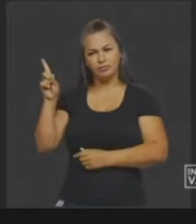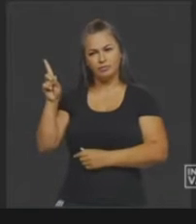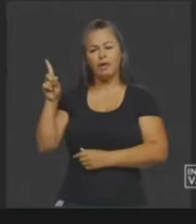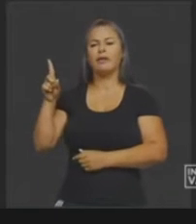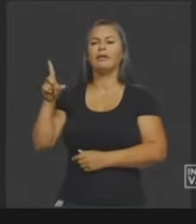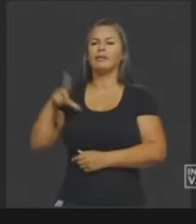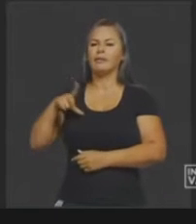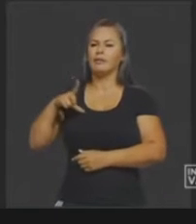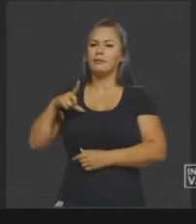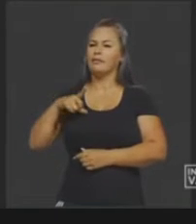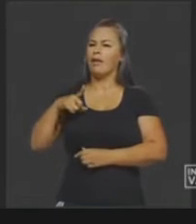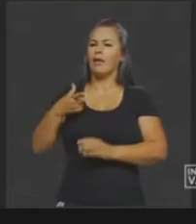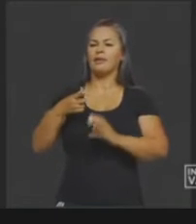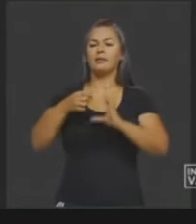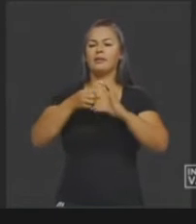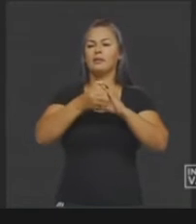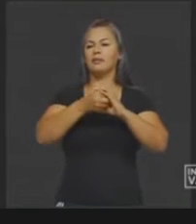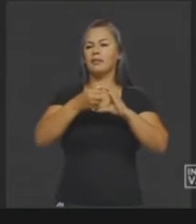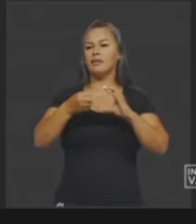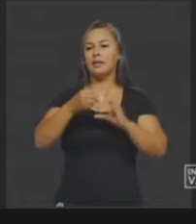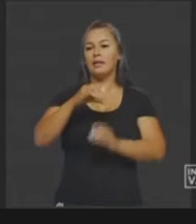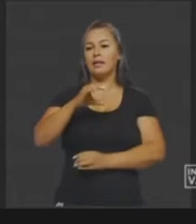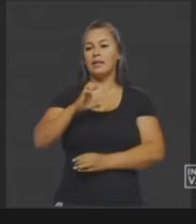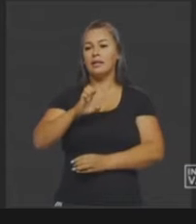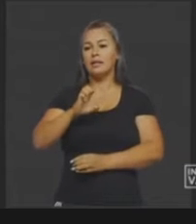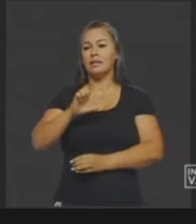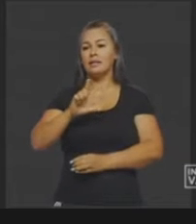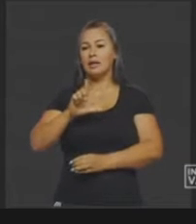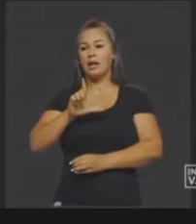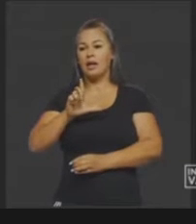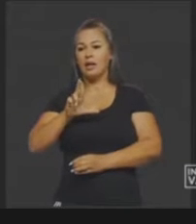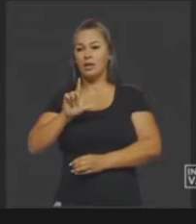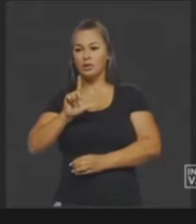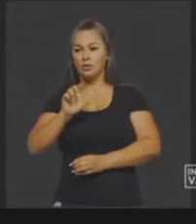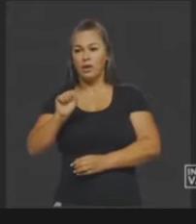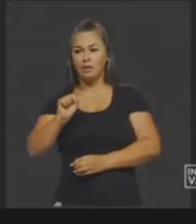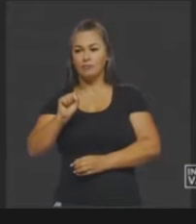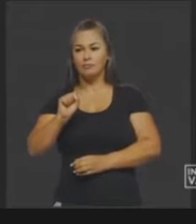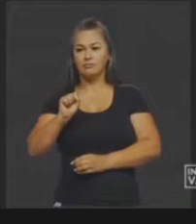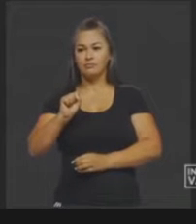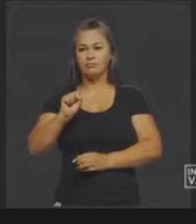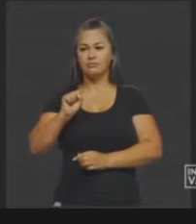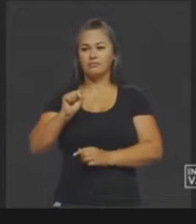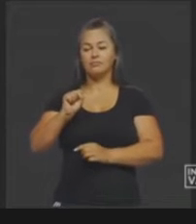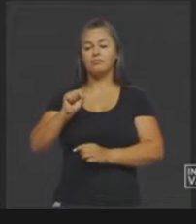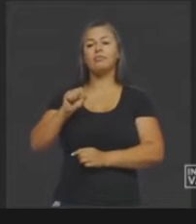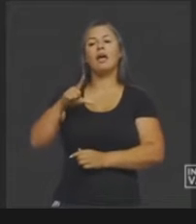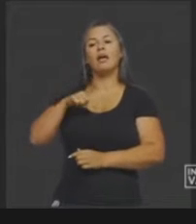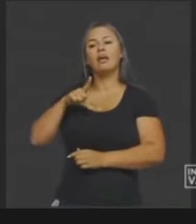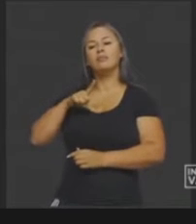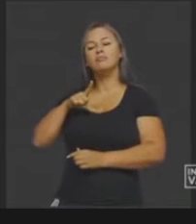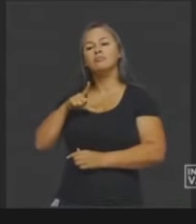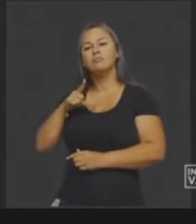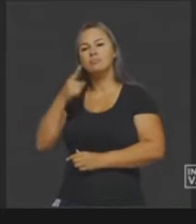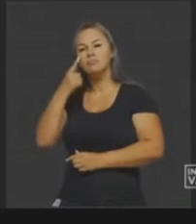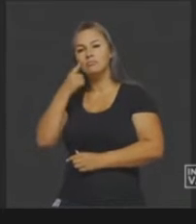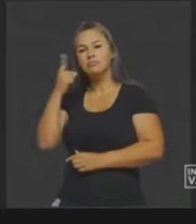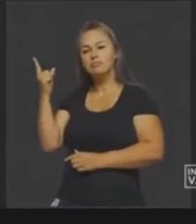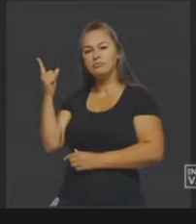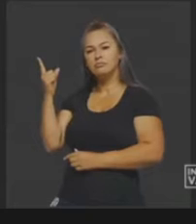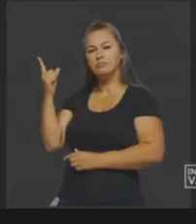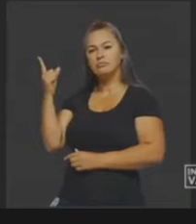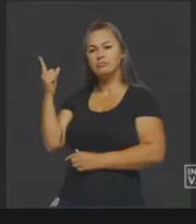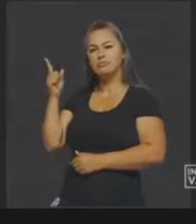células. São eucarióticos. As células que formam esse organismo têm núcleo. São